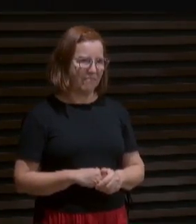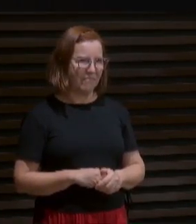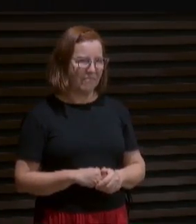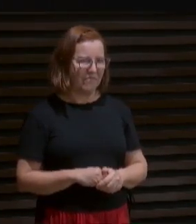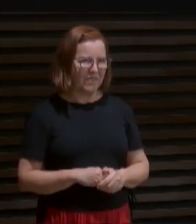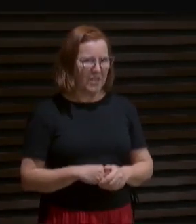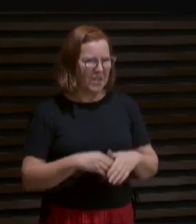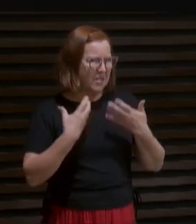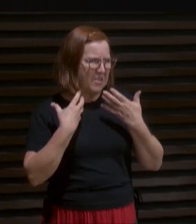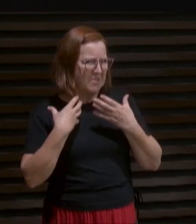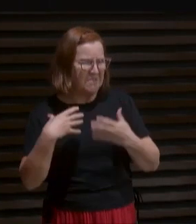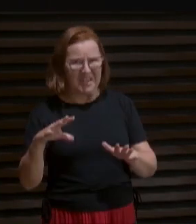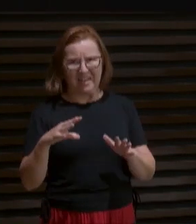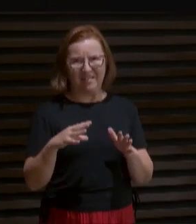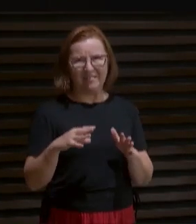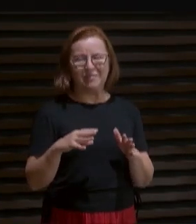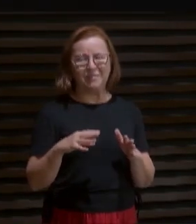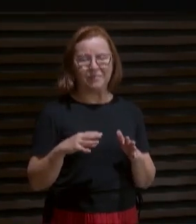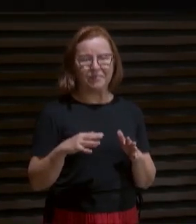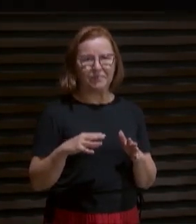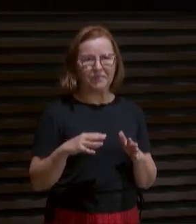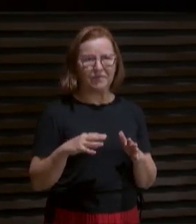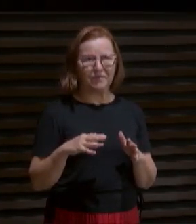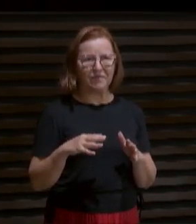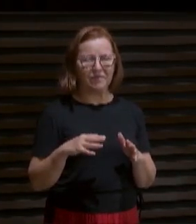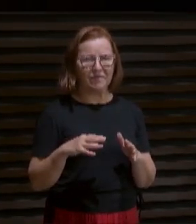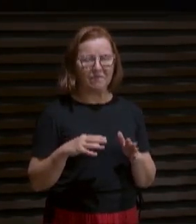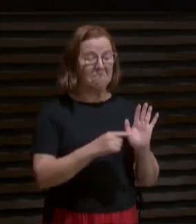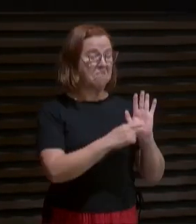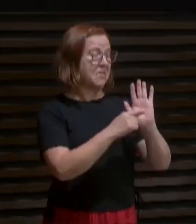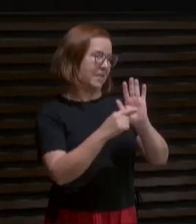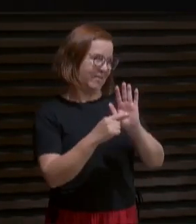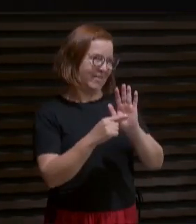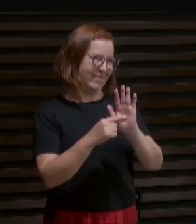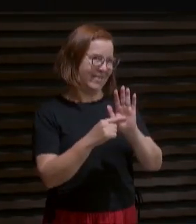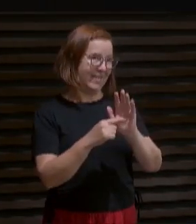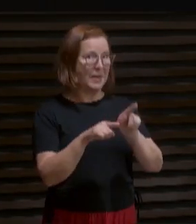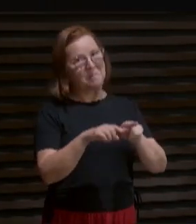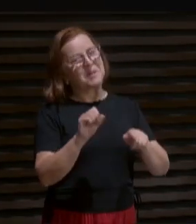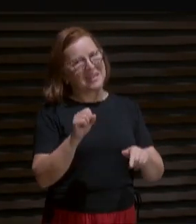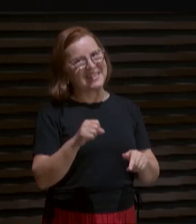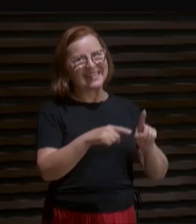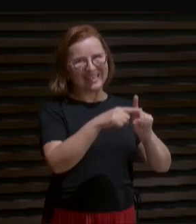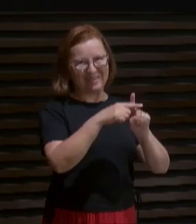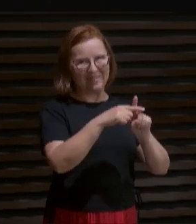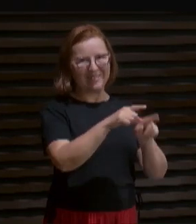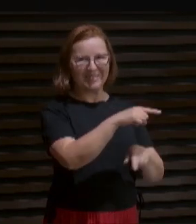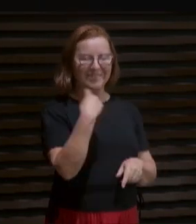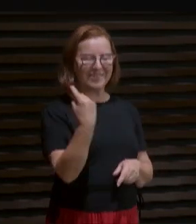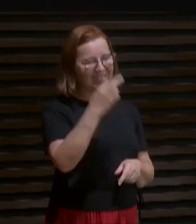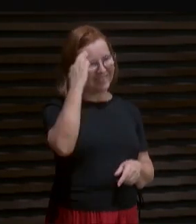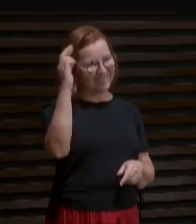que glorifique, senão na cruz de nosso Senhor Jesus Cristo.